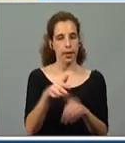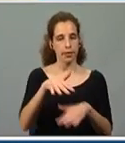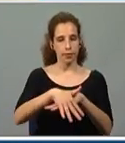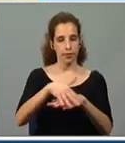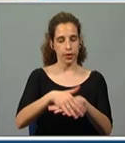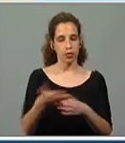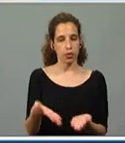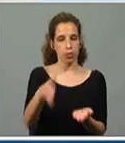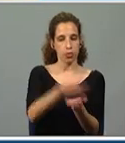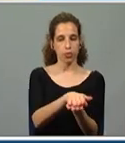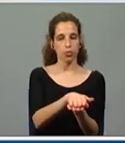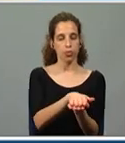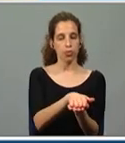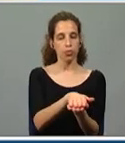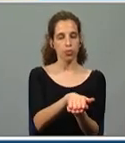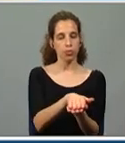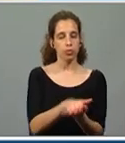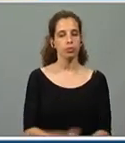ao meio